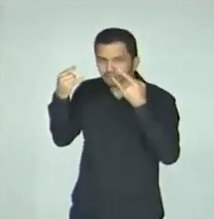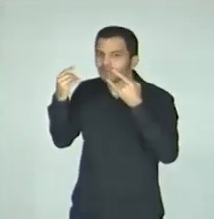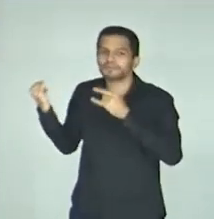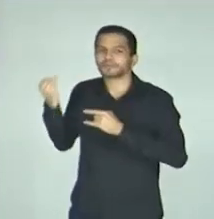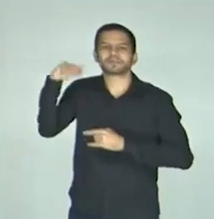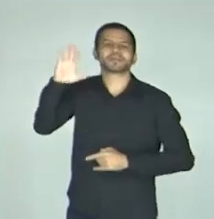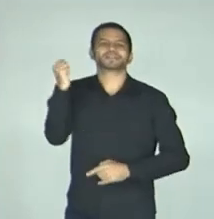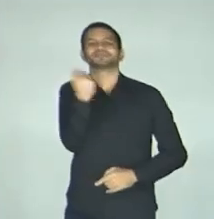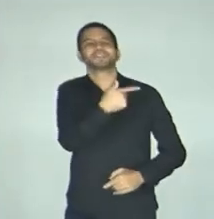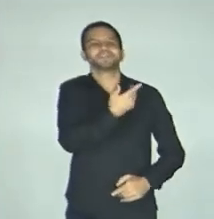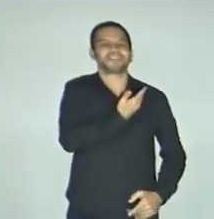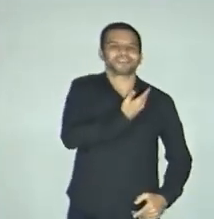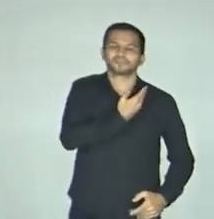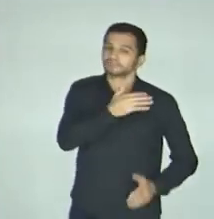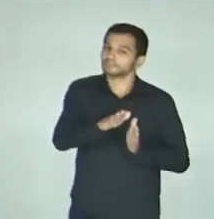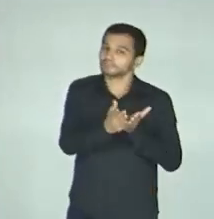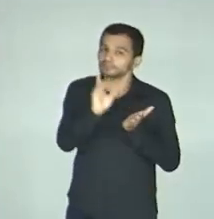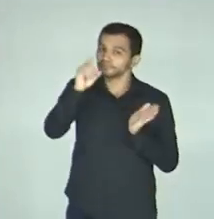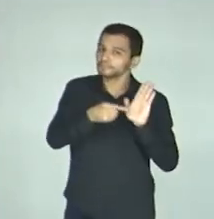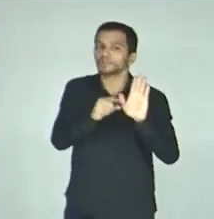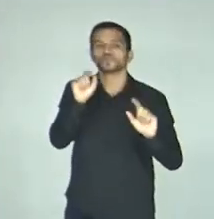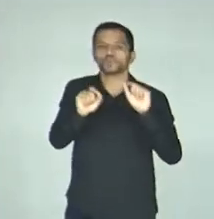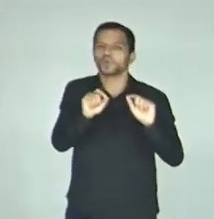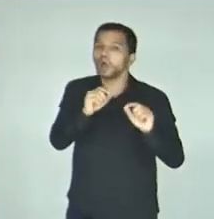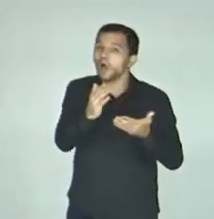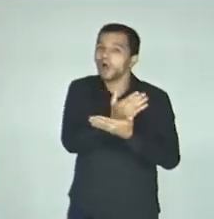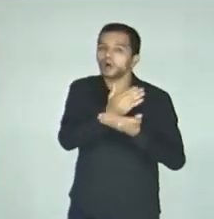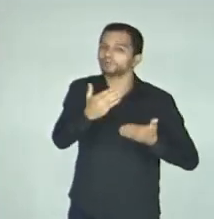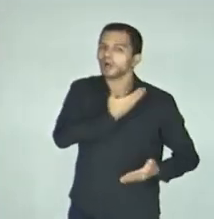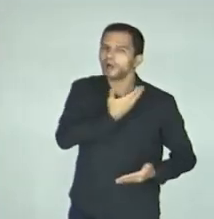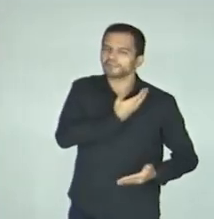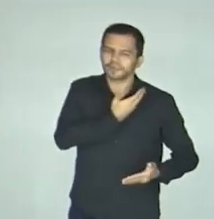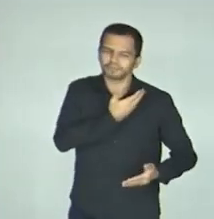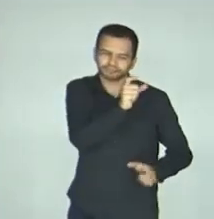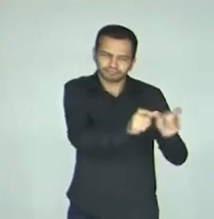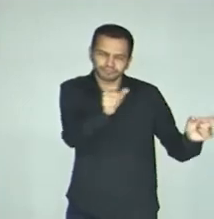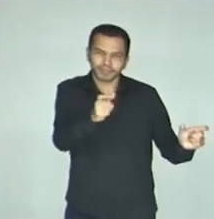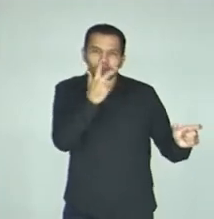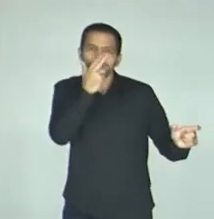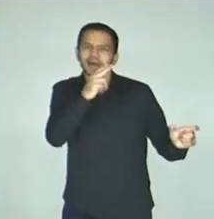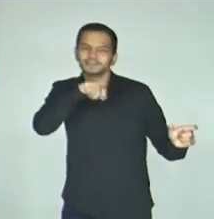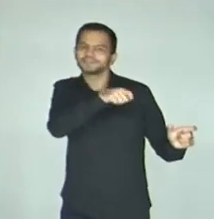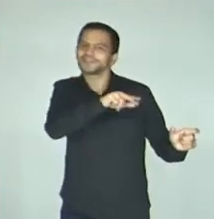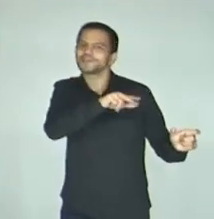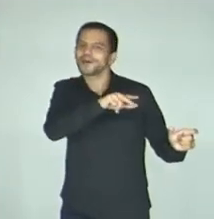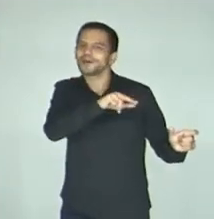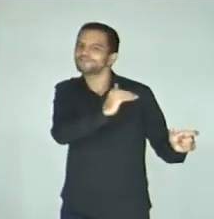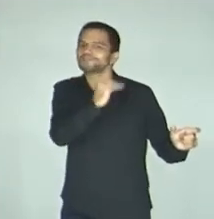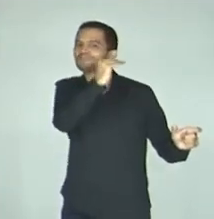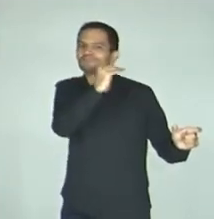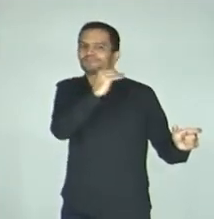acredito que há amigos mais chegados que irmãos lá em provérbios Capítulo 17 capítulo 18 sabe o que significa